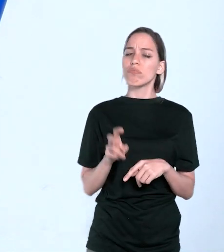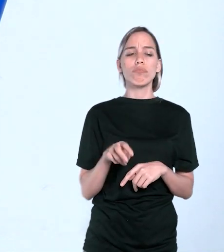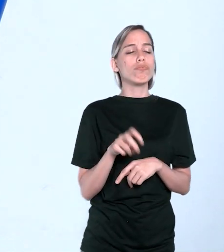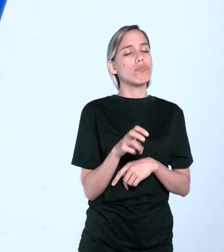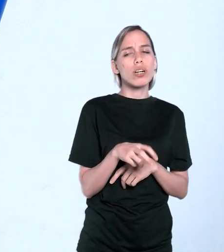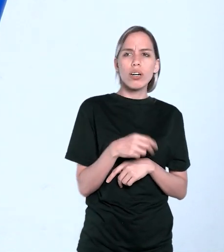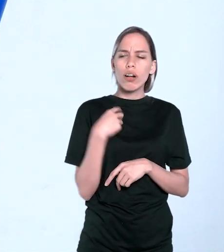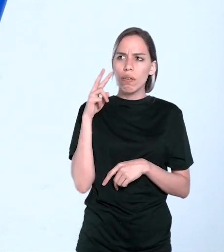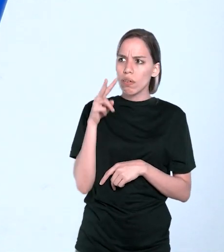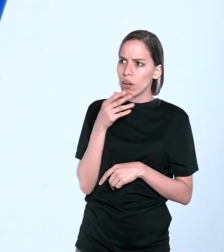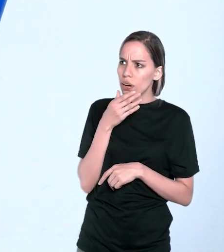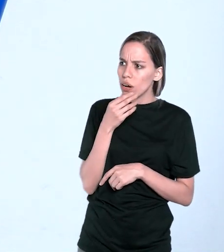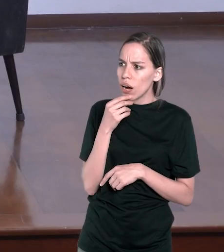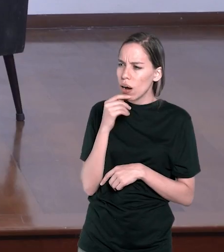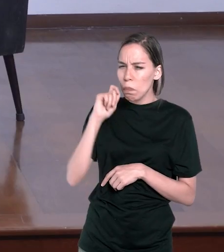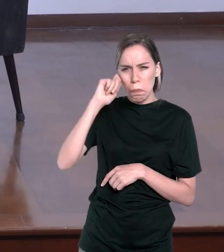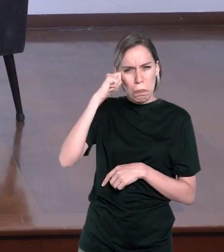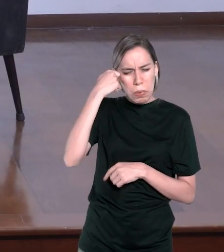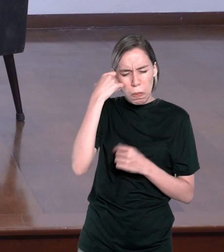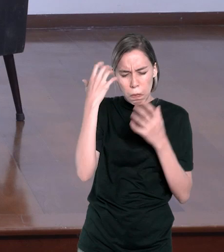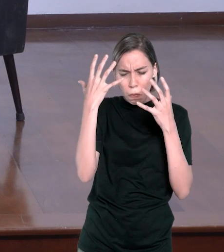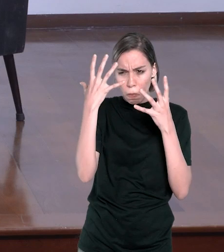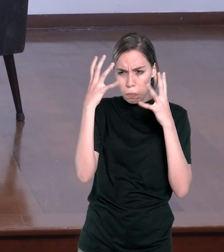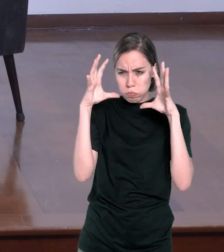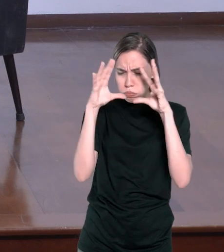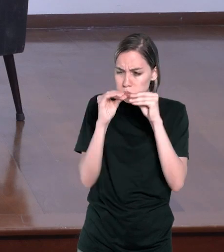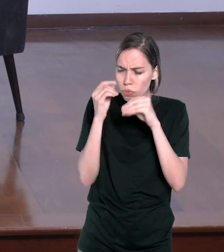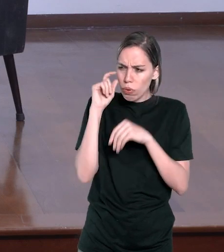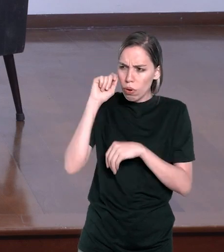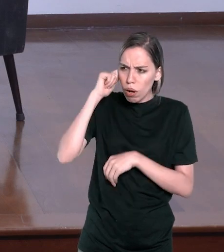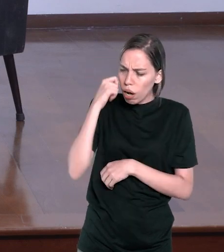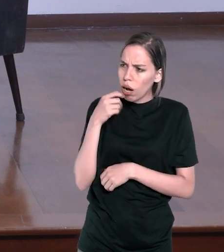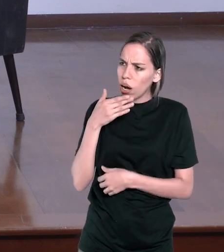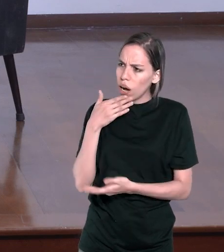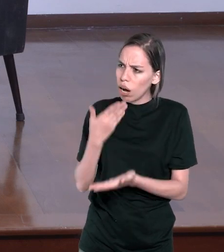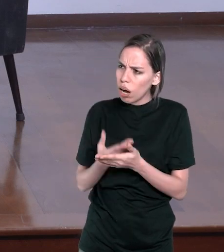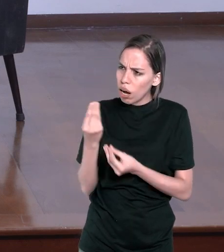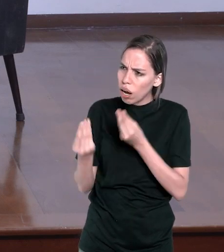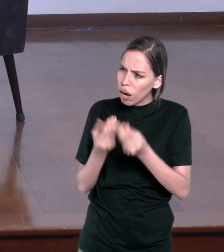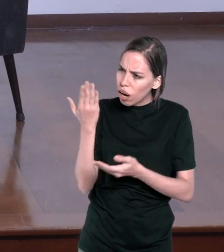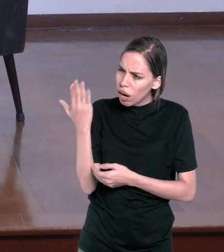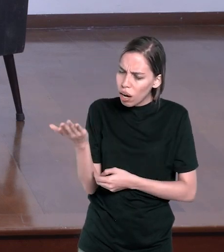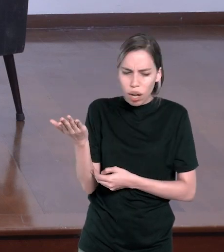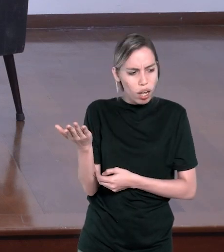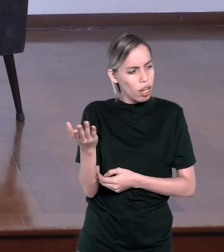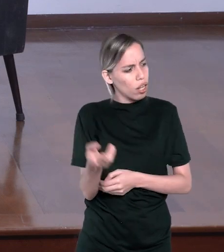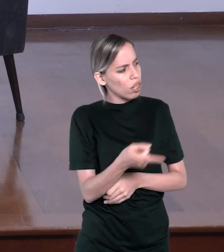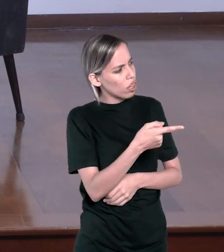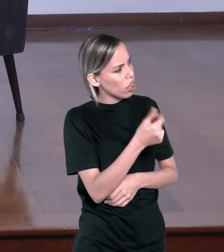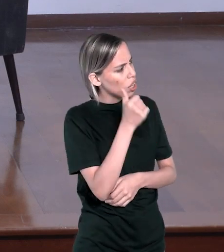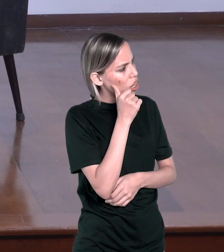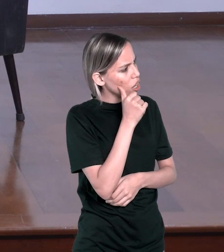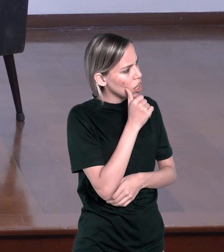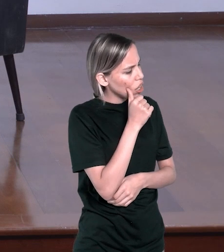índios e chineses com carroças de fruta, hortaliça, peixe seco. Senhores transpirando sobre o colete, mulheres de coque